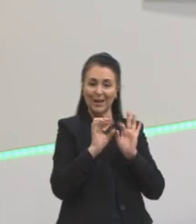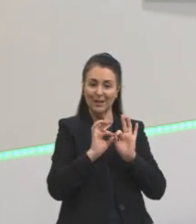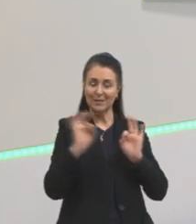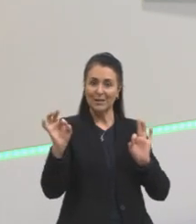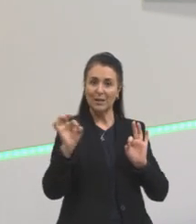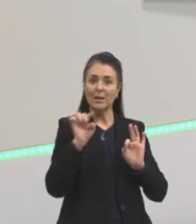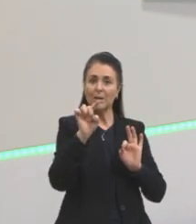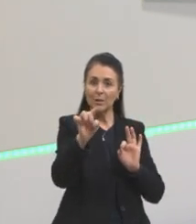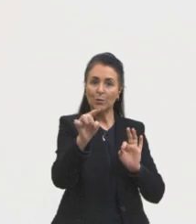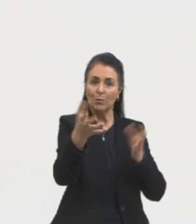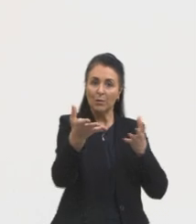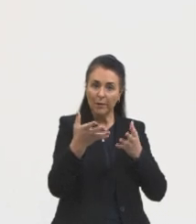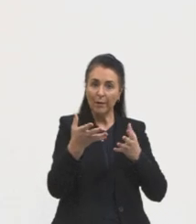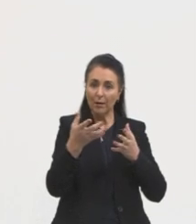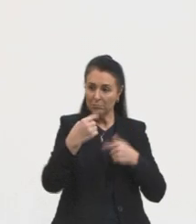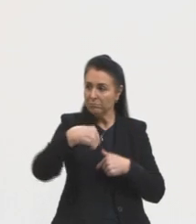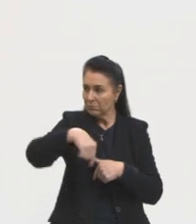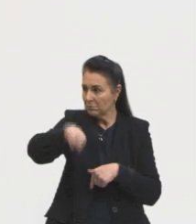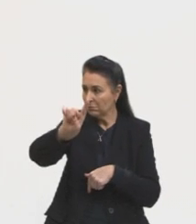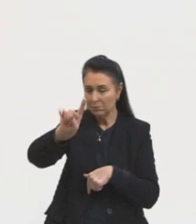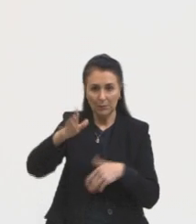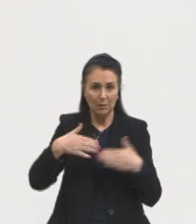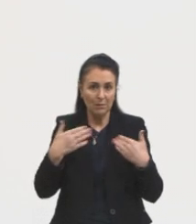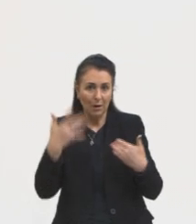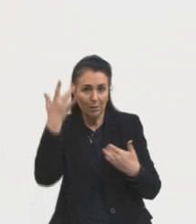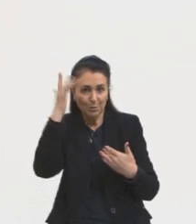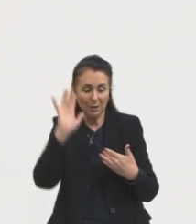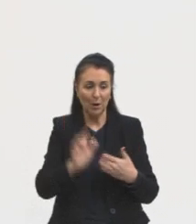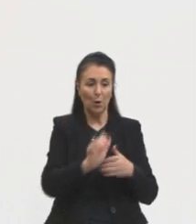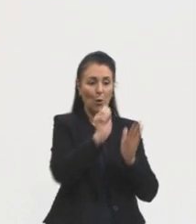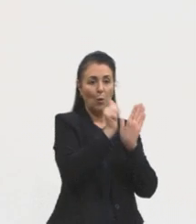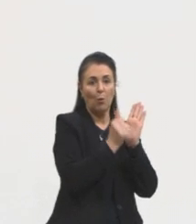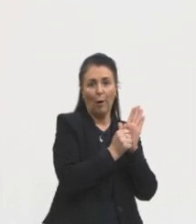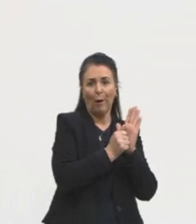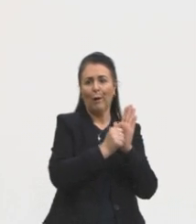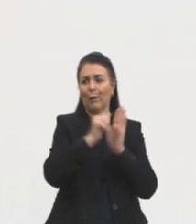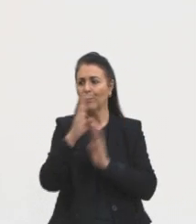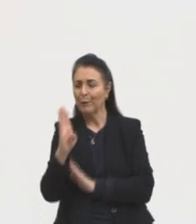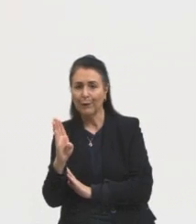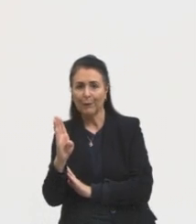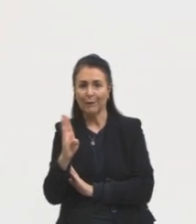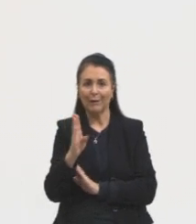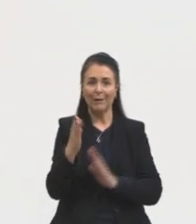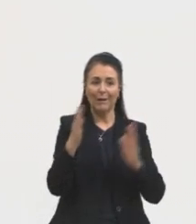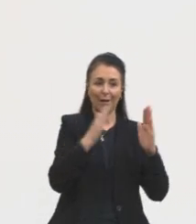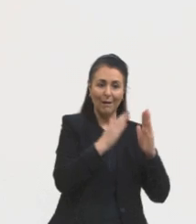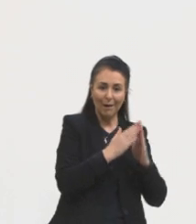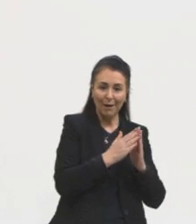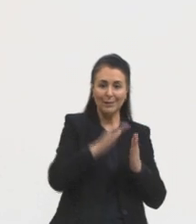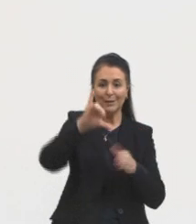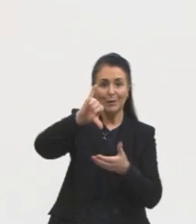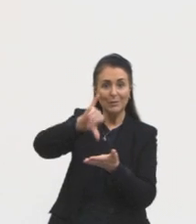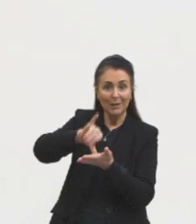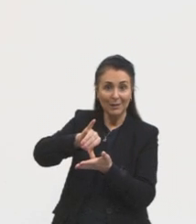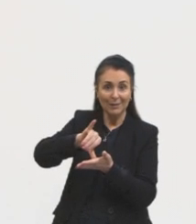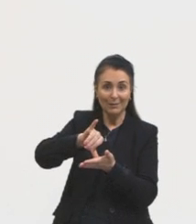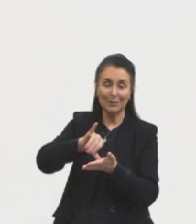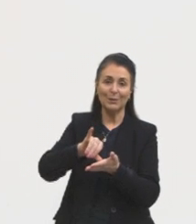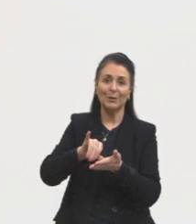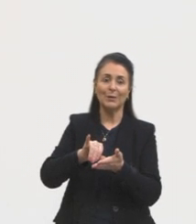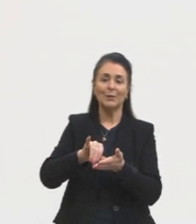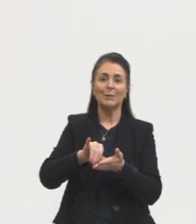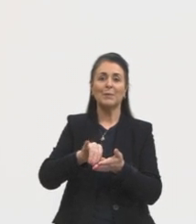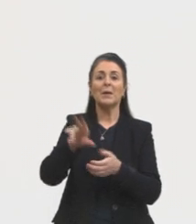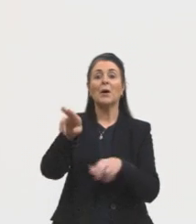quer deslocar no caso do ponto a ao. B o nosso exemplo no caso Ali era da casa até o centro mais